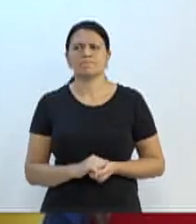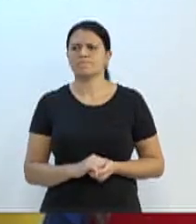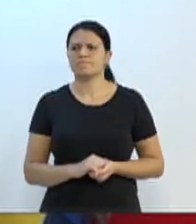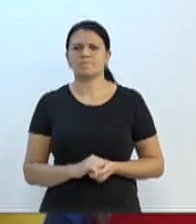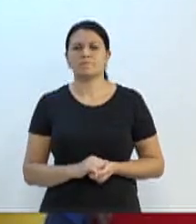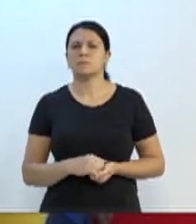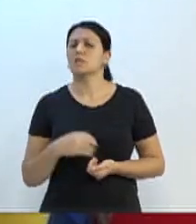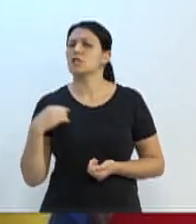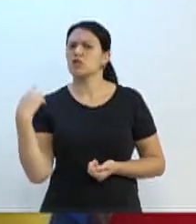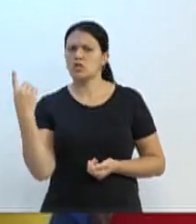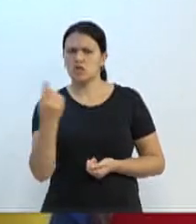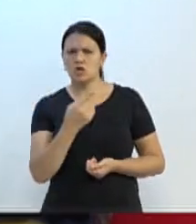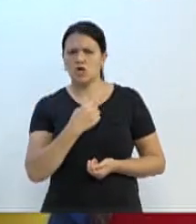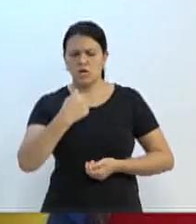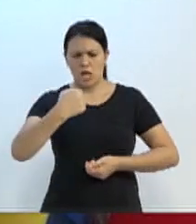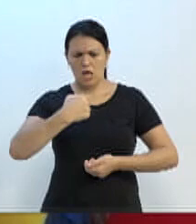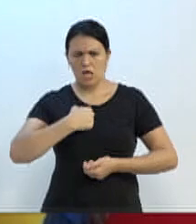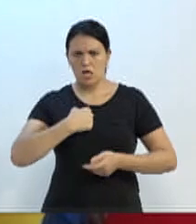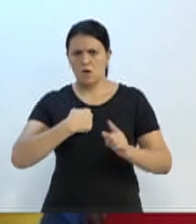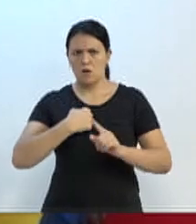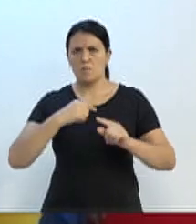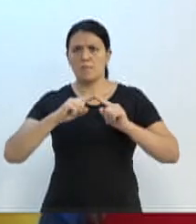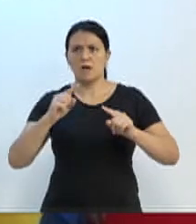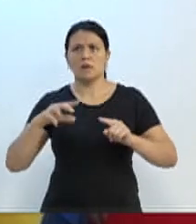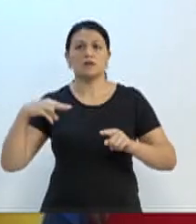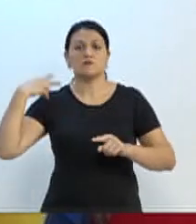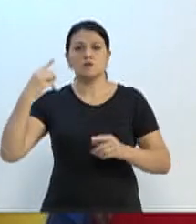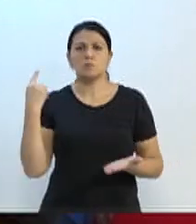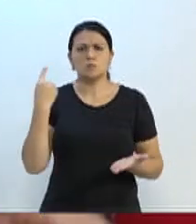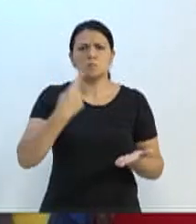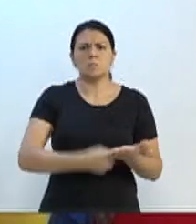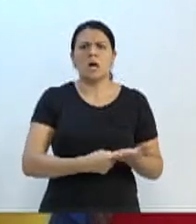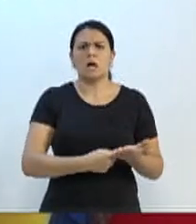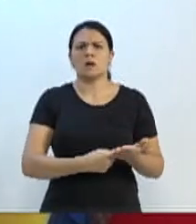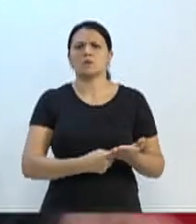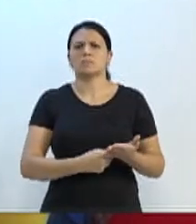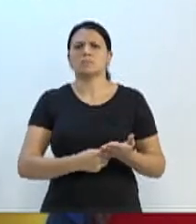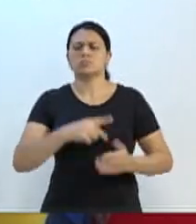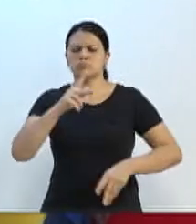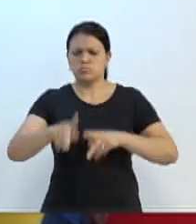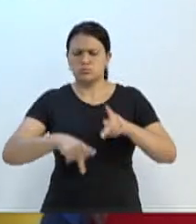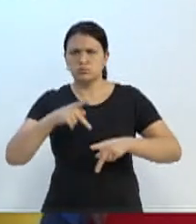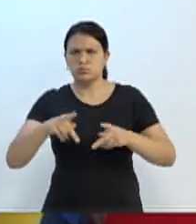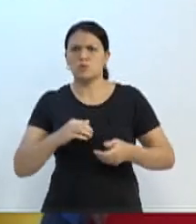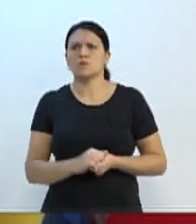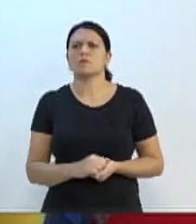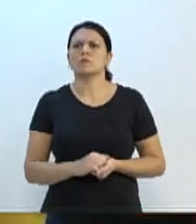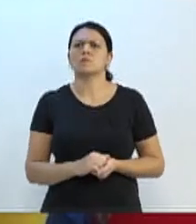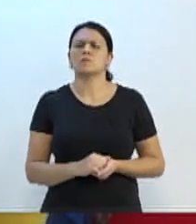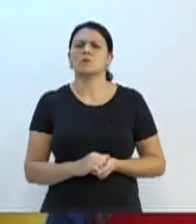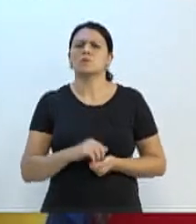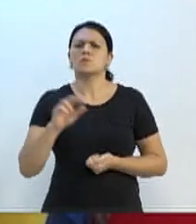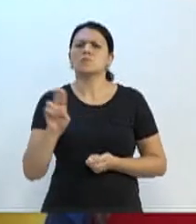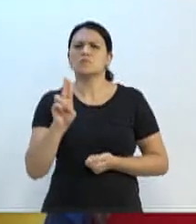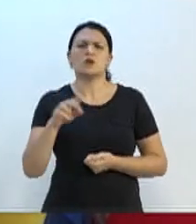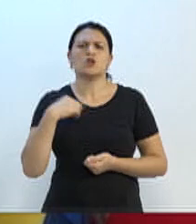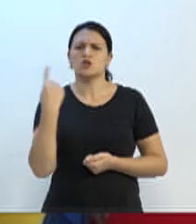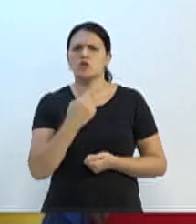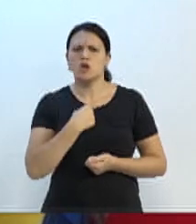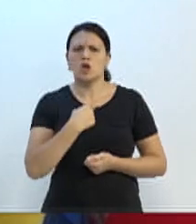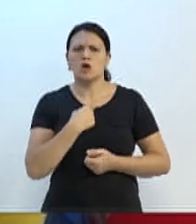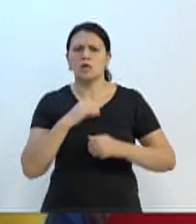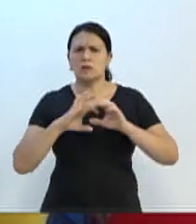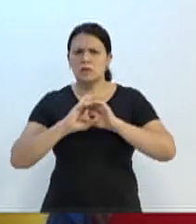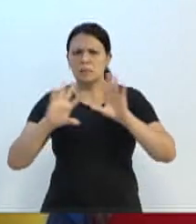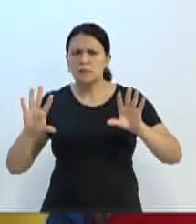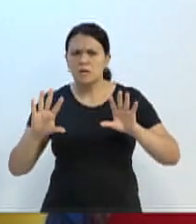digo nós, não é eu, são aqueles vereadores comprometidos com as causas populares, com o trabalhador, com o usuário. Nós não vamos permitir